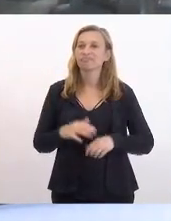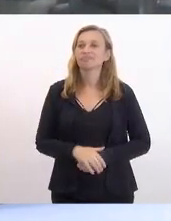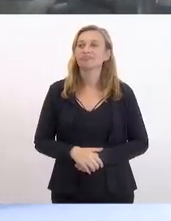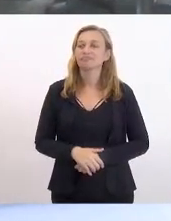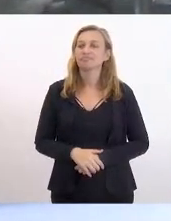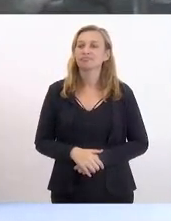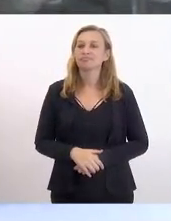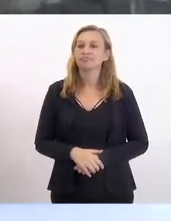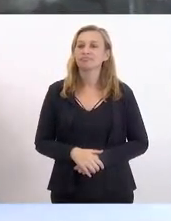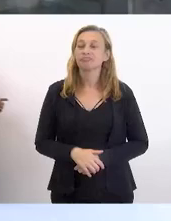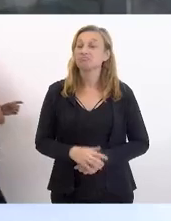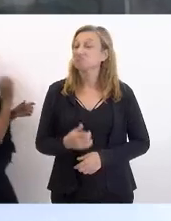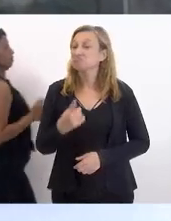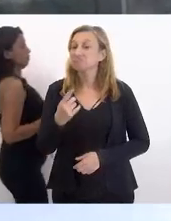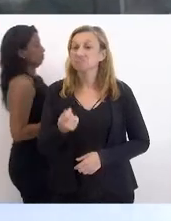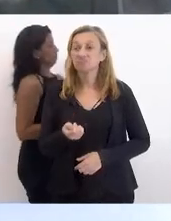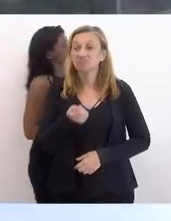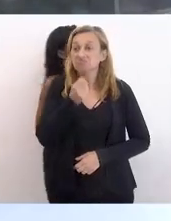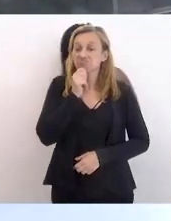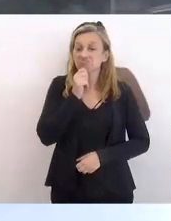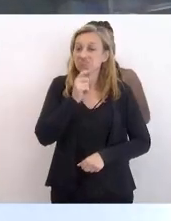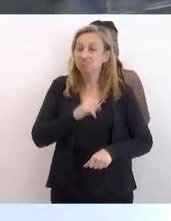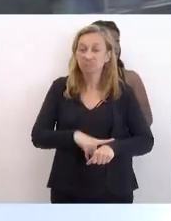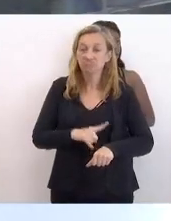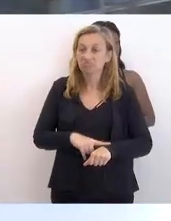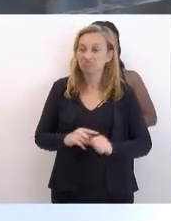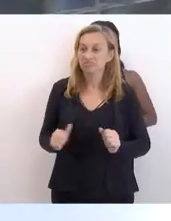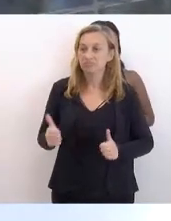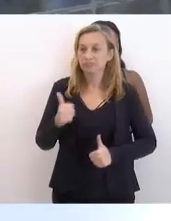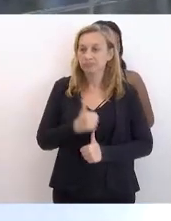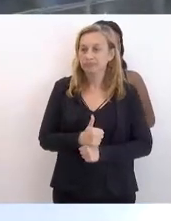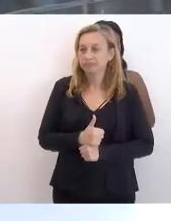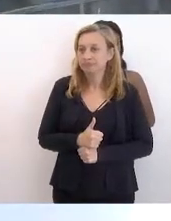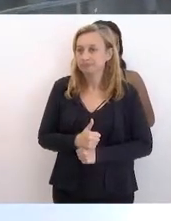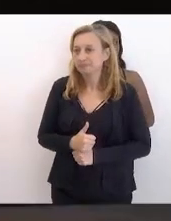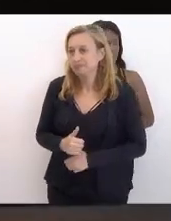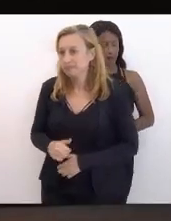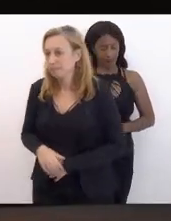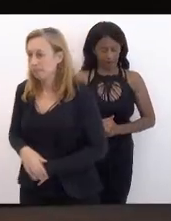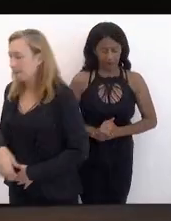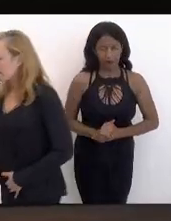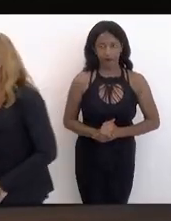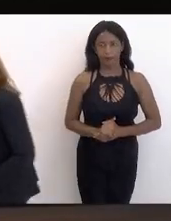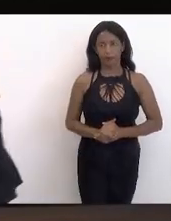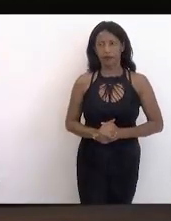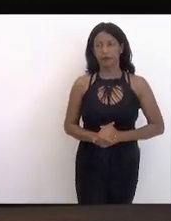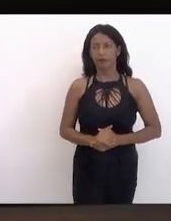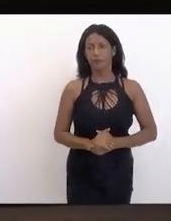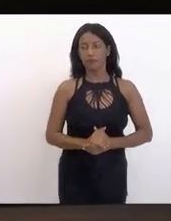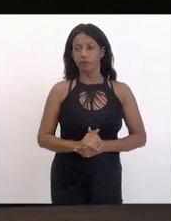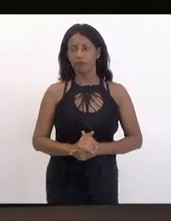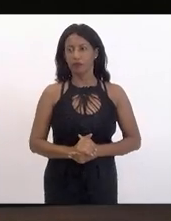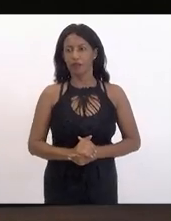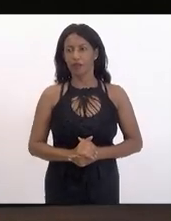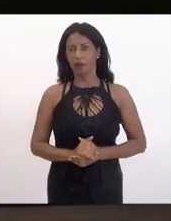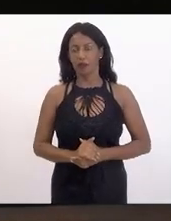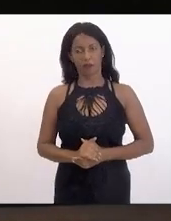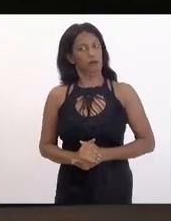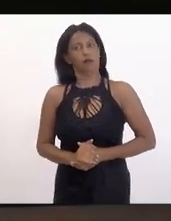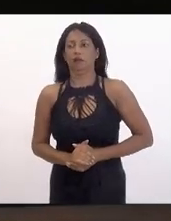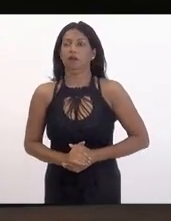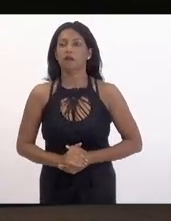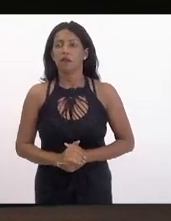e nenhuma iria um momento em nenhum momento está na escola ninguém estou ninguém